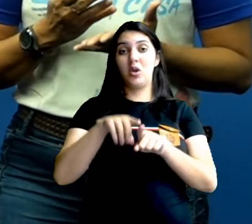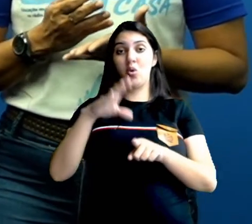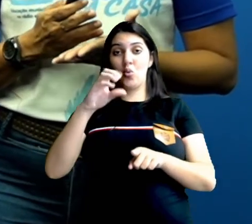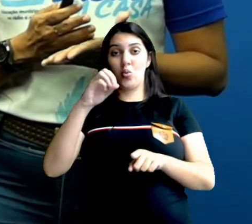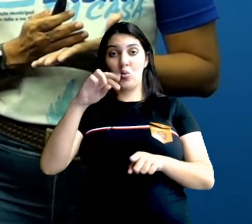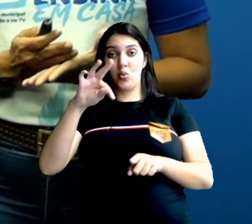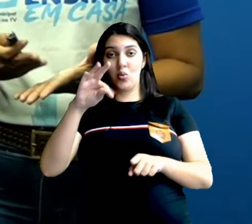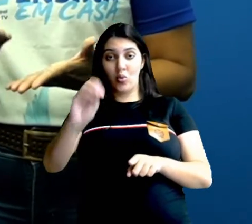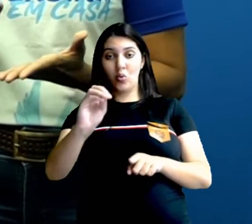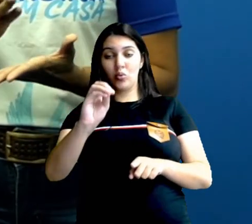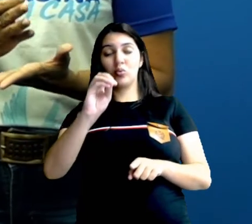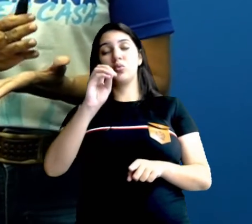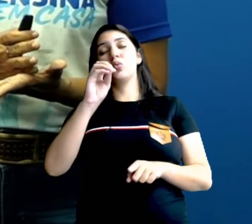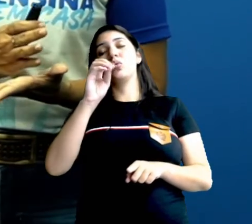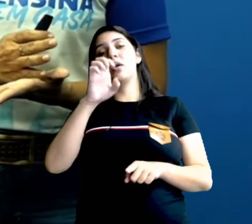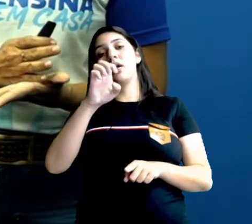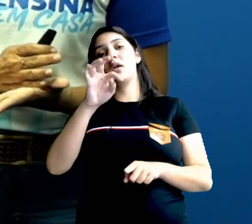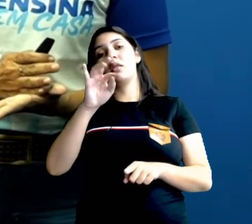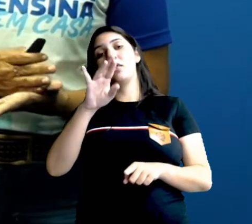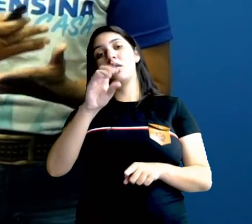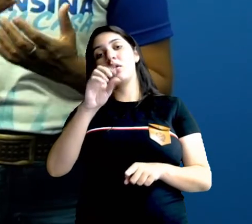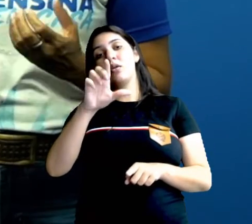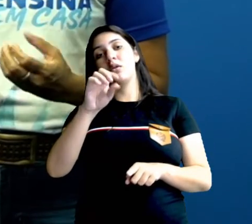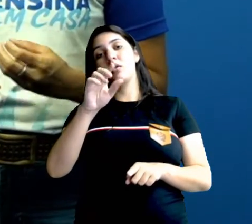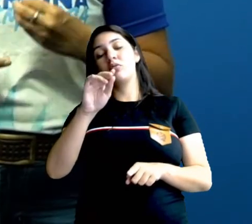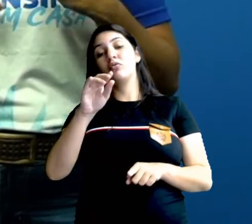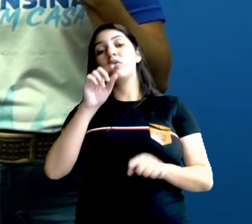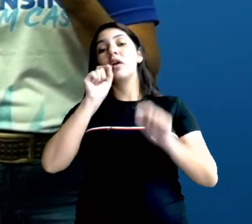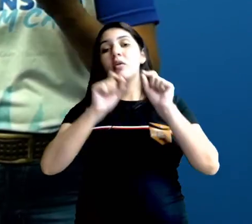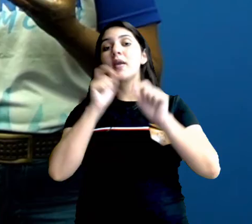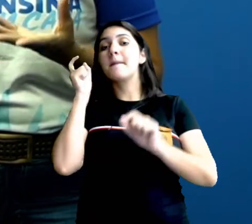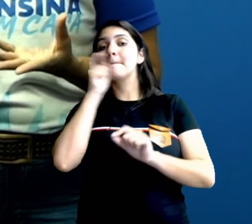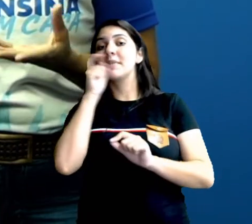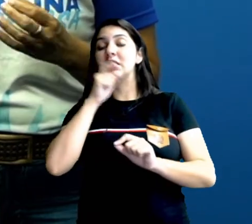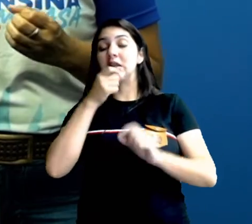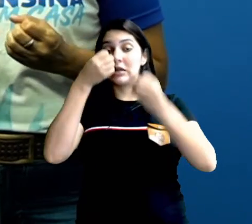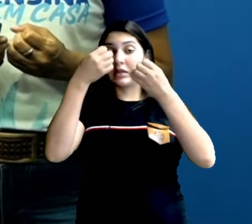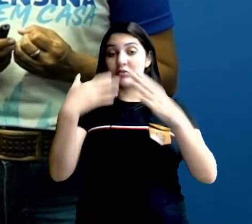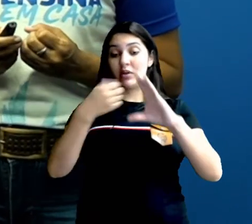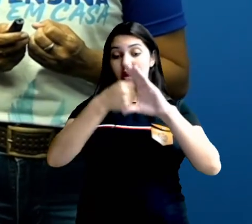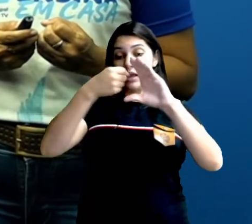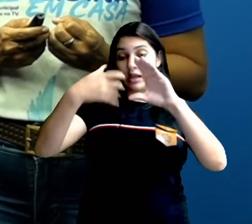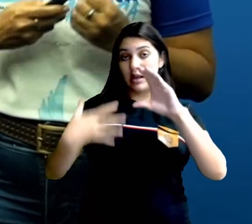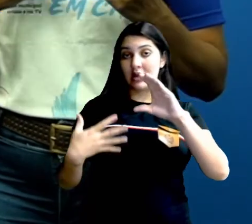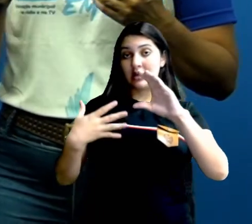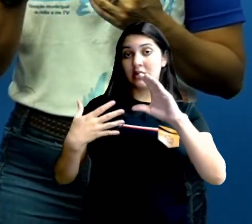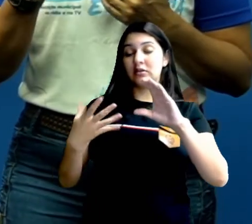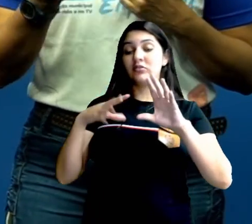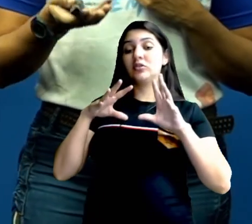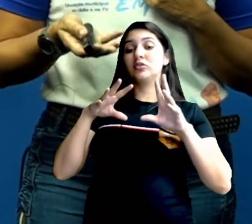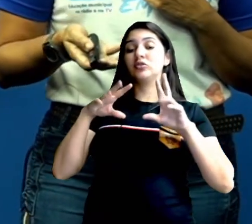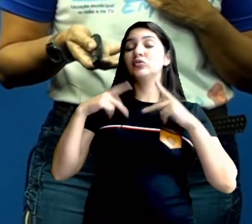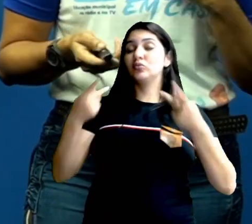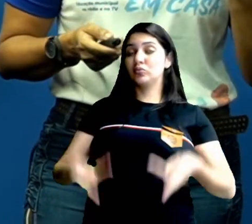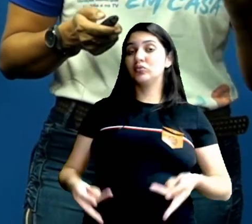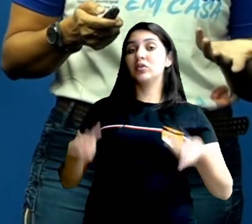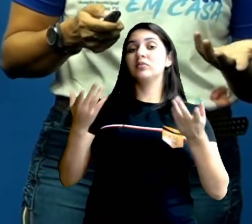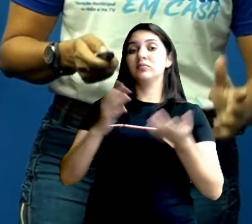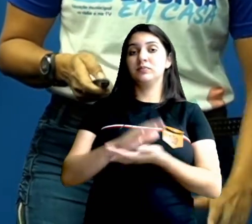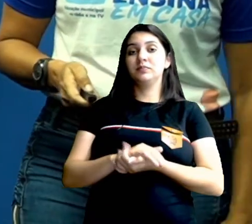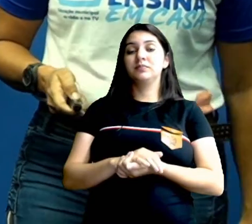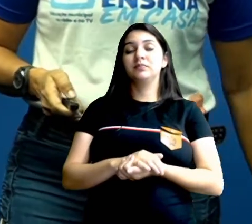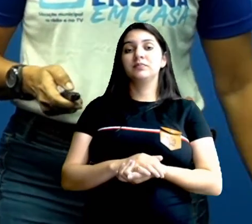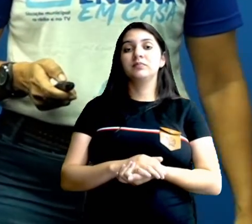conto etiológico é um tipo de mito que explica as características dos seres, algumas características